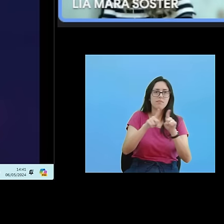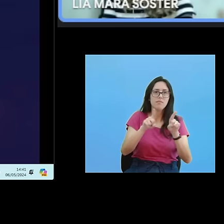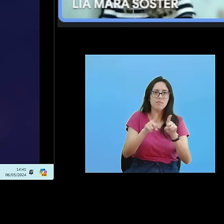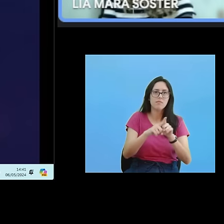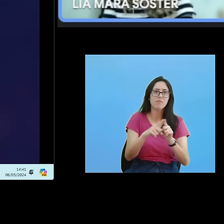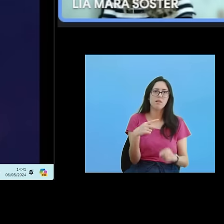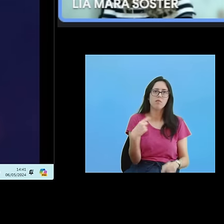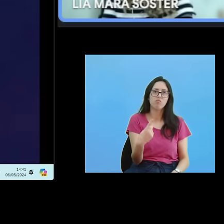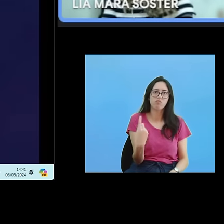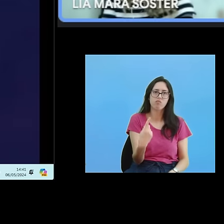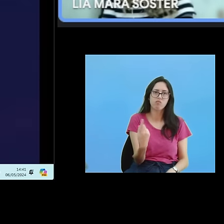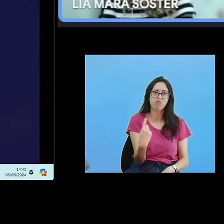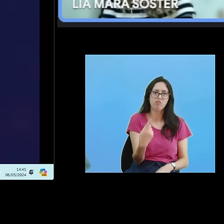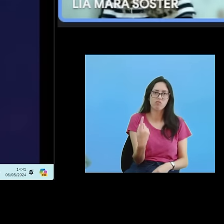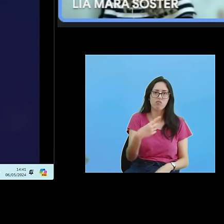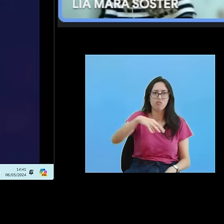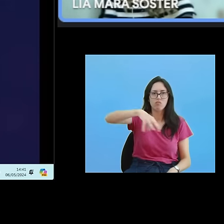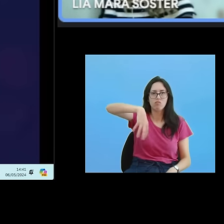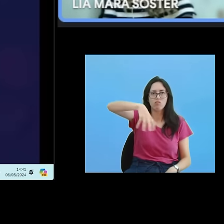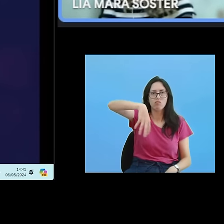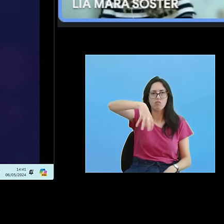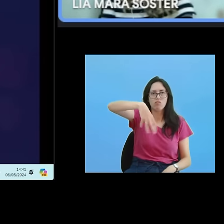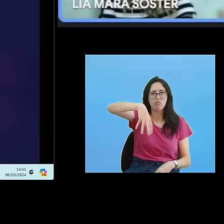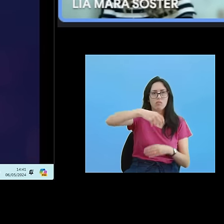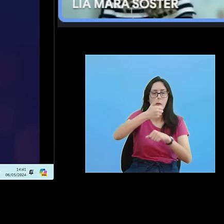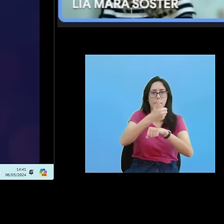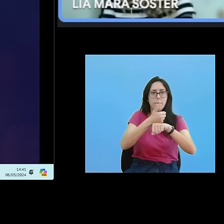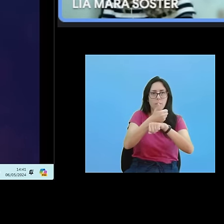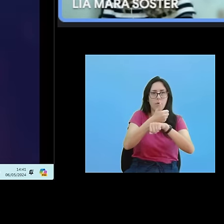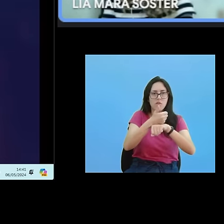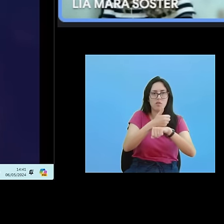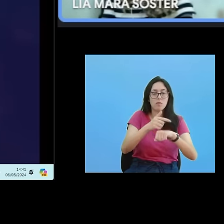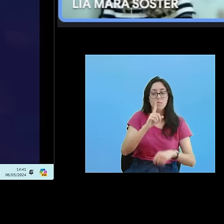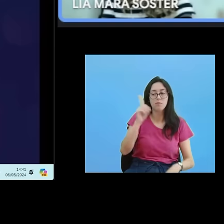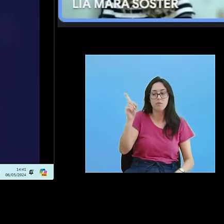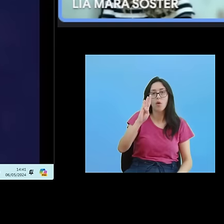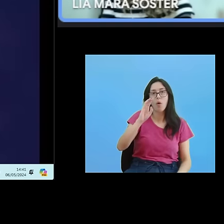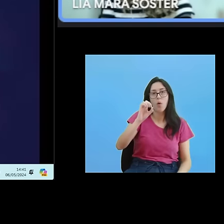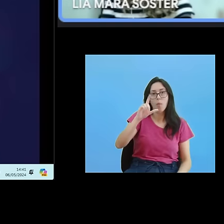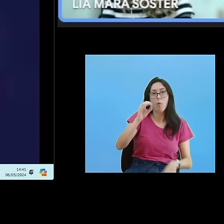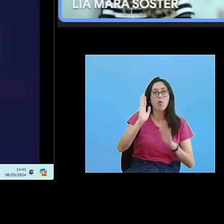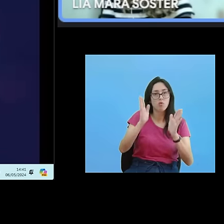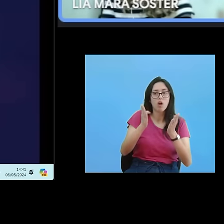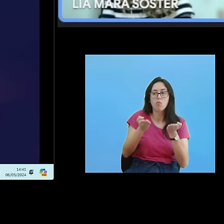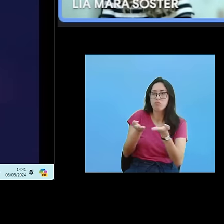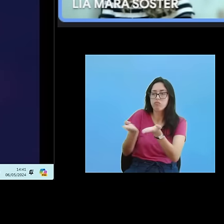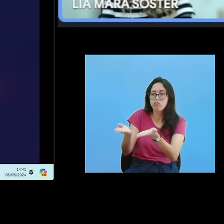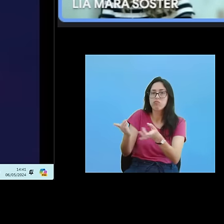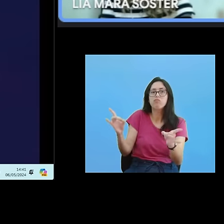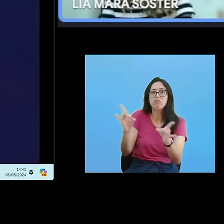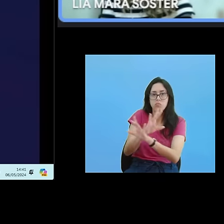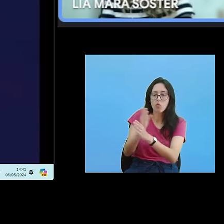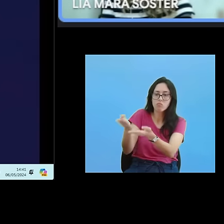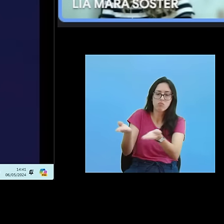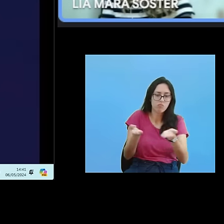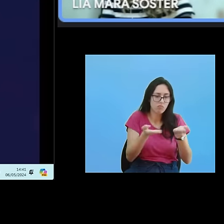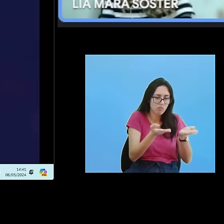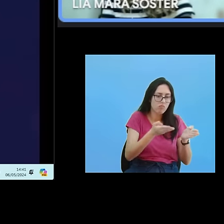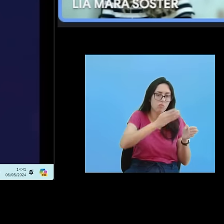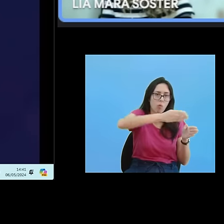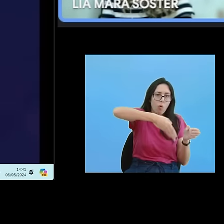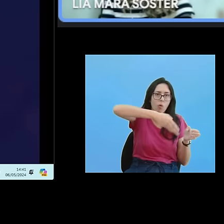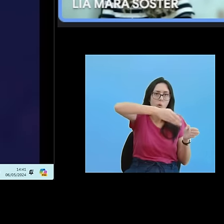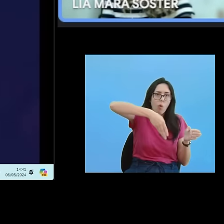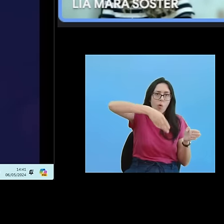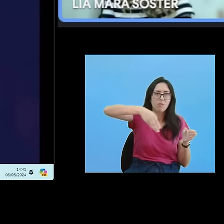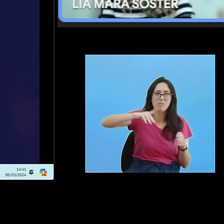batedeira profissional. Aqui já está numa etapa em que o bolo já está assado, estão desenformando, né? A pessoa que é a Lady,